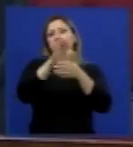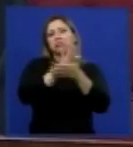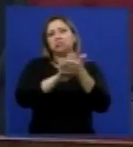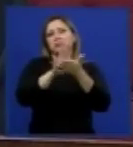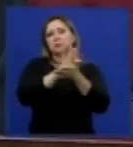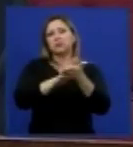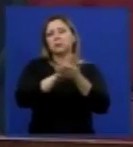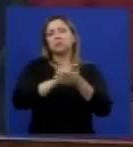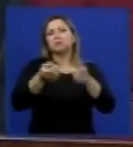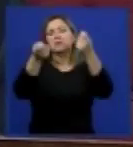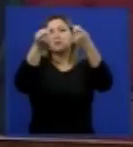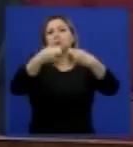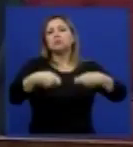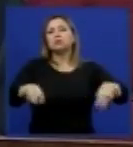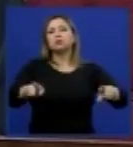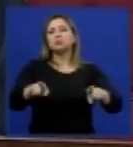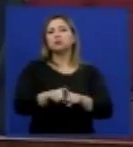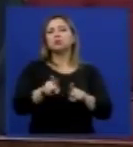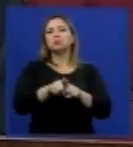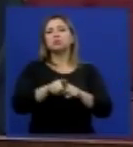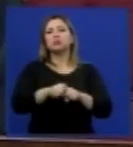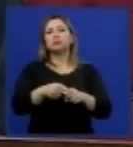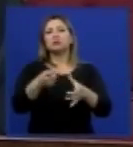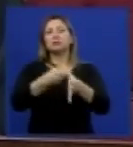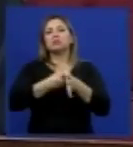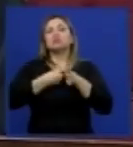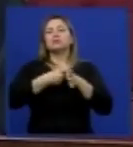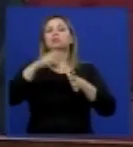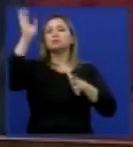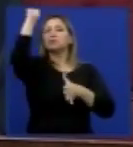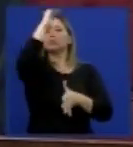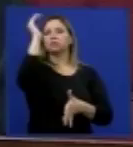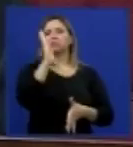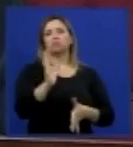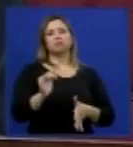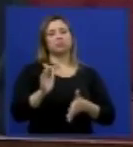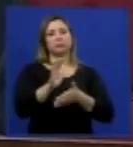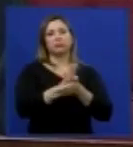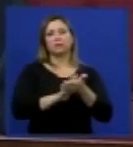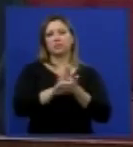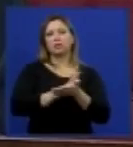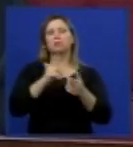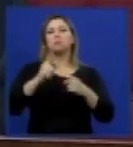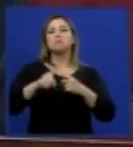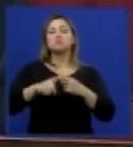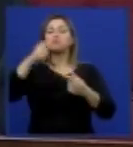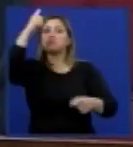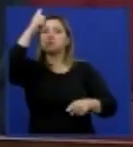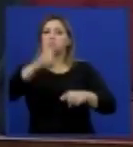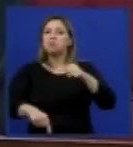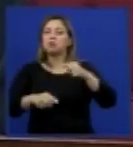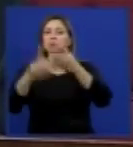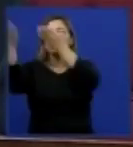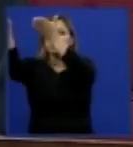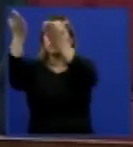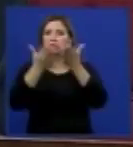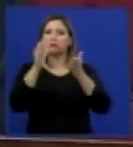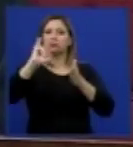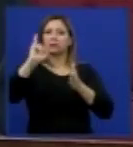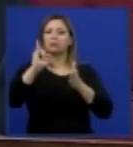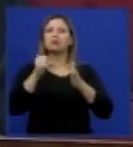levar a uma penalização do Brasil por estar impedindo a importação